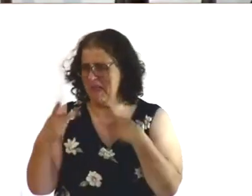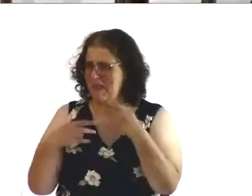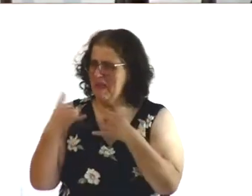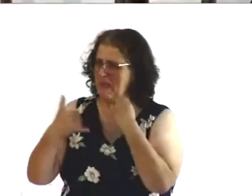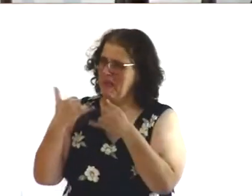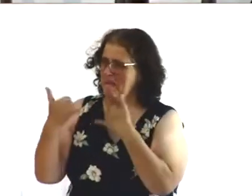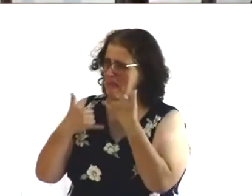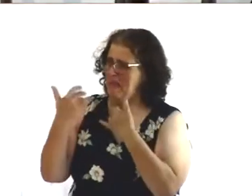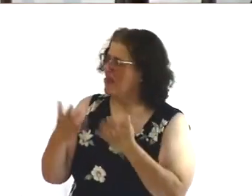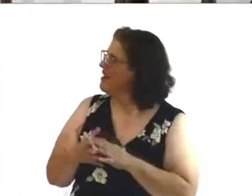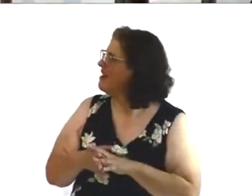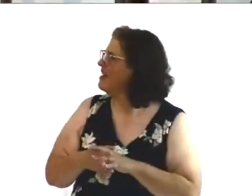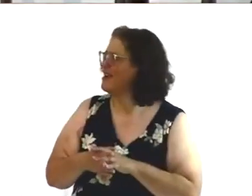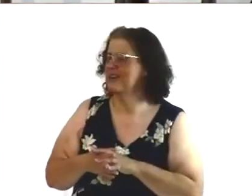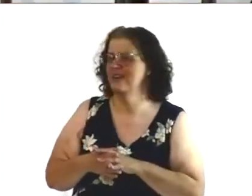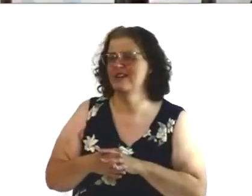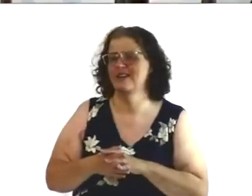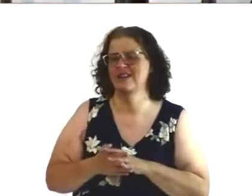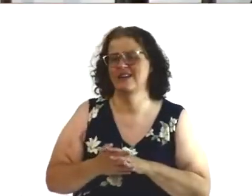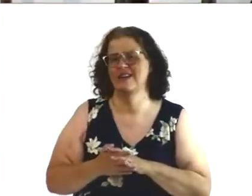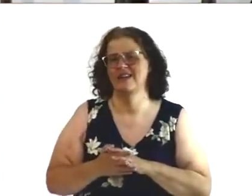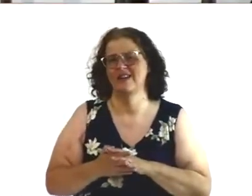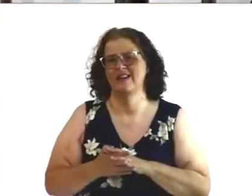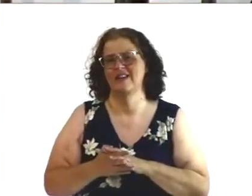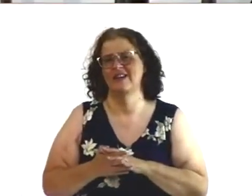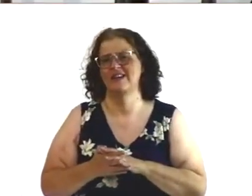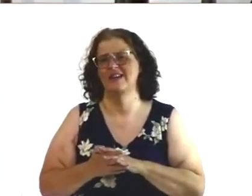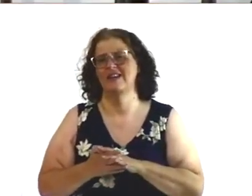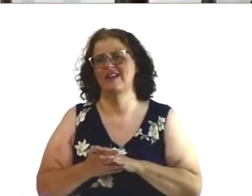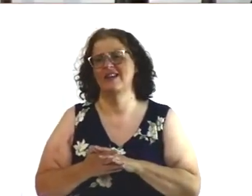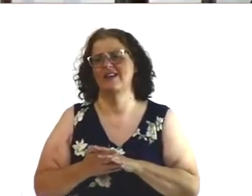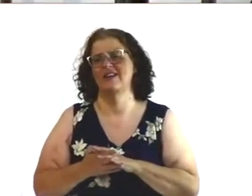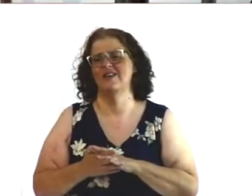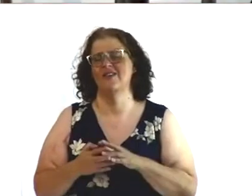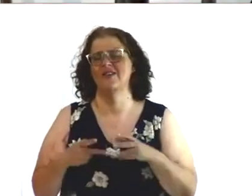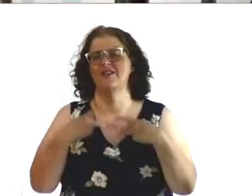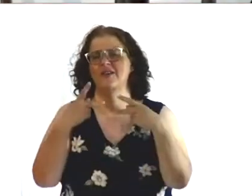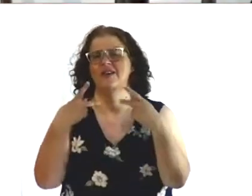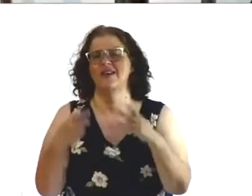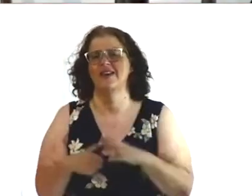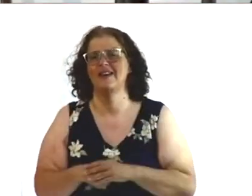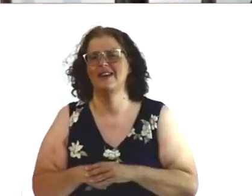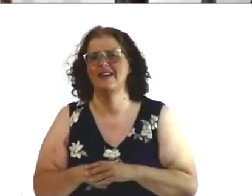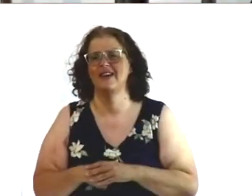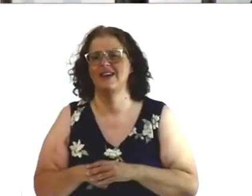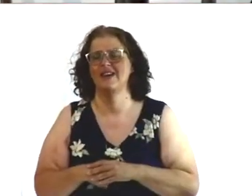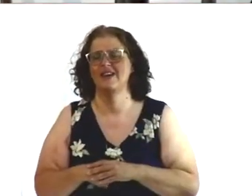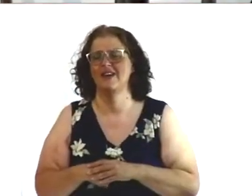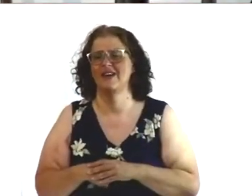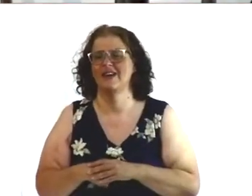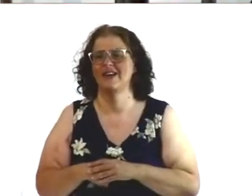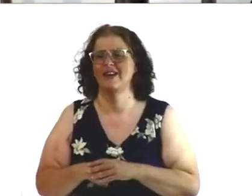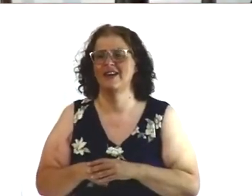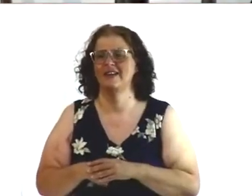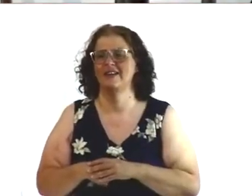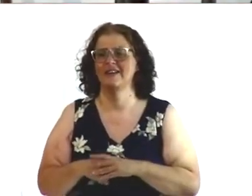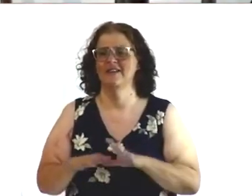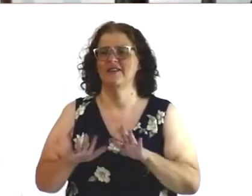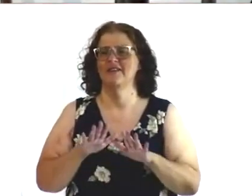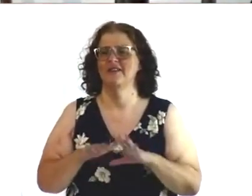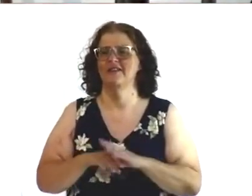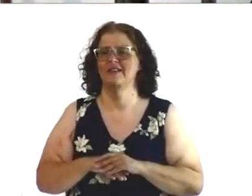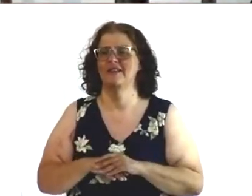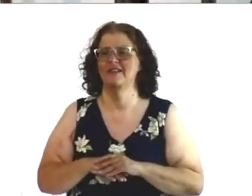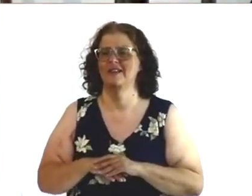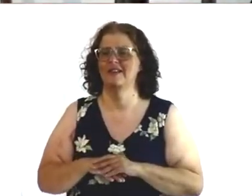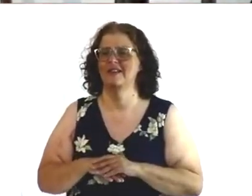singela, mas cara, bonita, de bom gosto, uma coisa que não chama atenção demais, mas uma coisa que mostra que nós